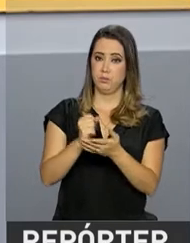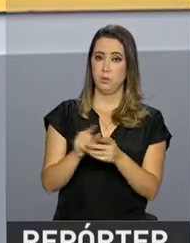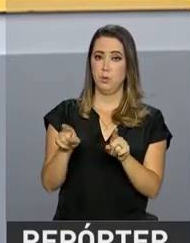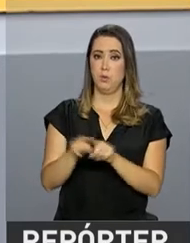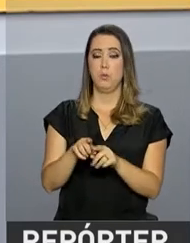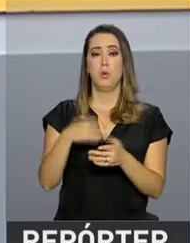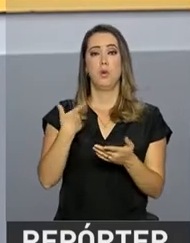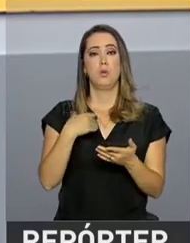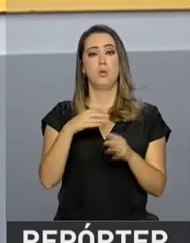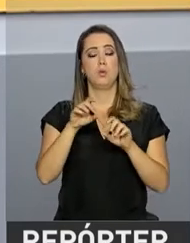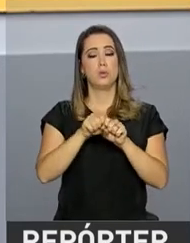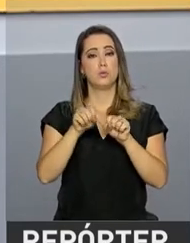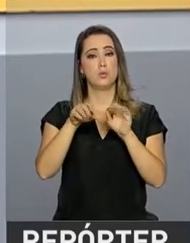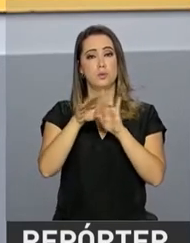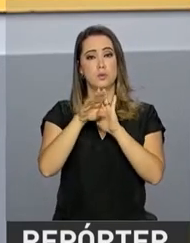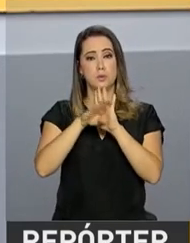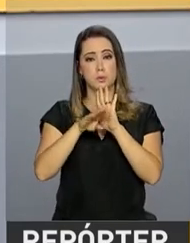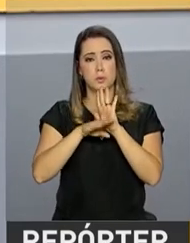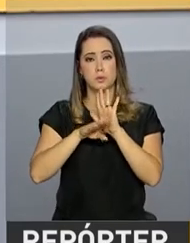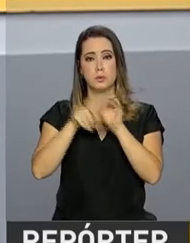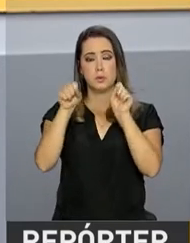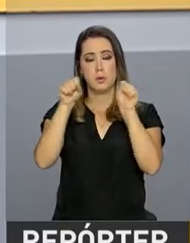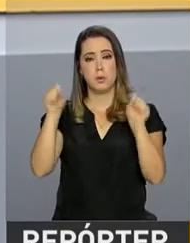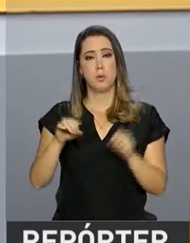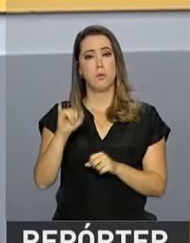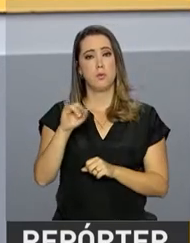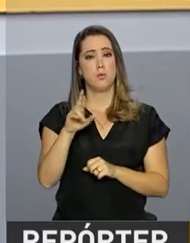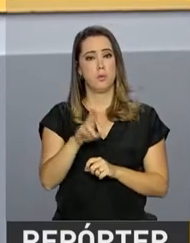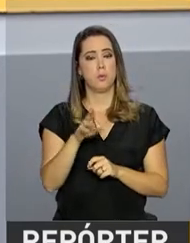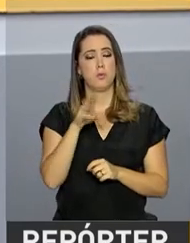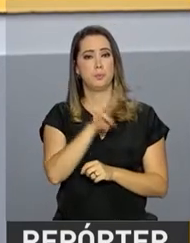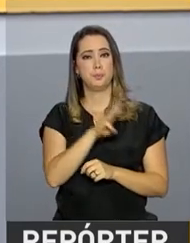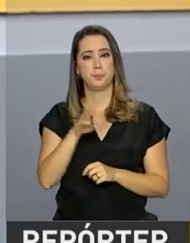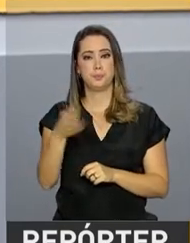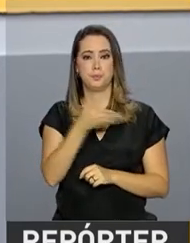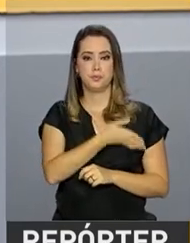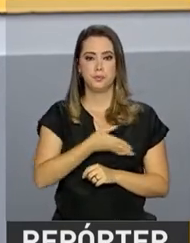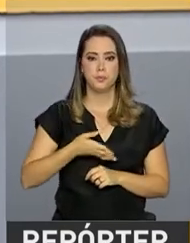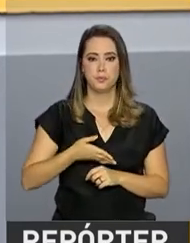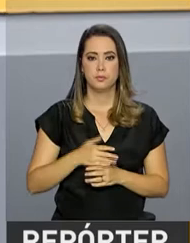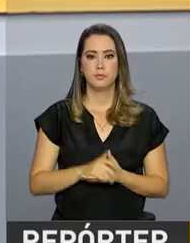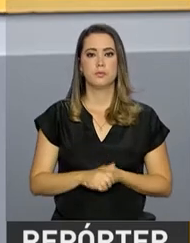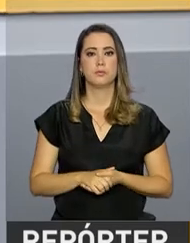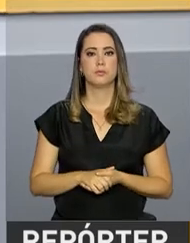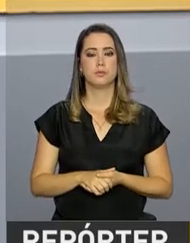do programa de transmissão do imposto de renda disponível no site da receita federal